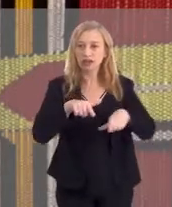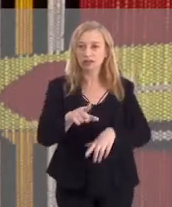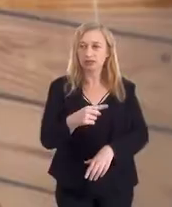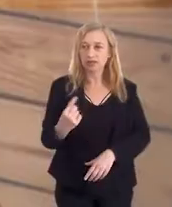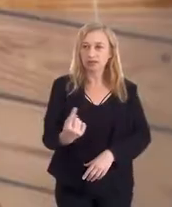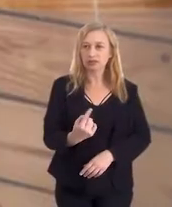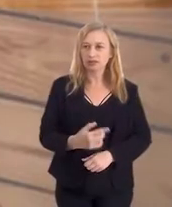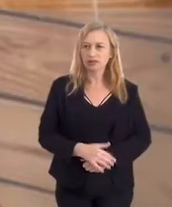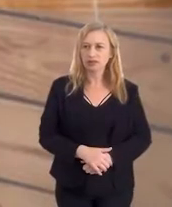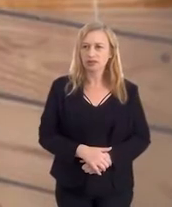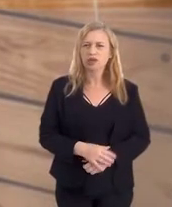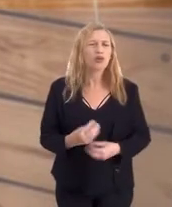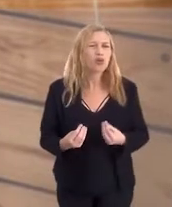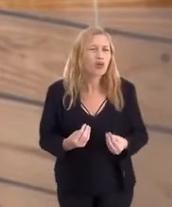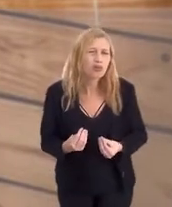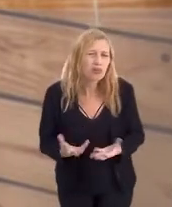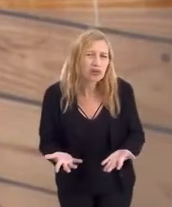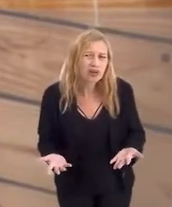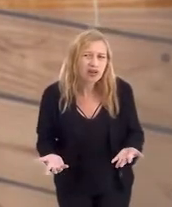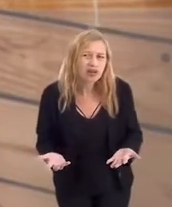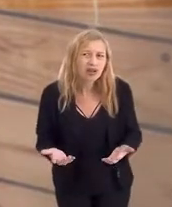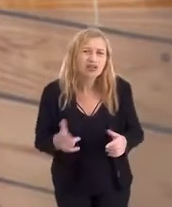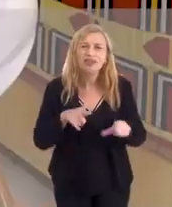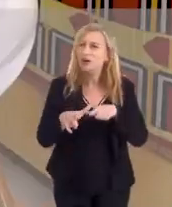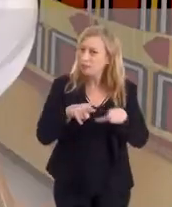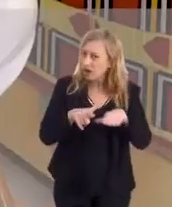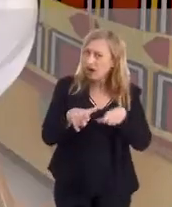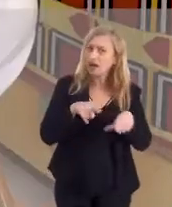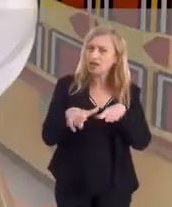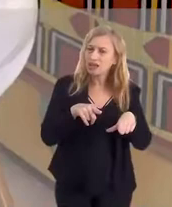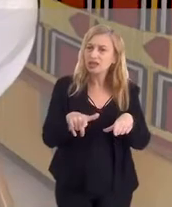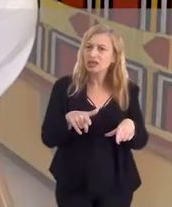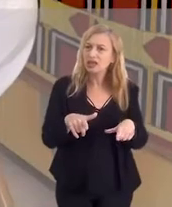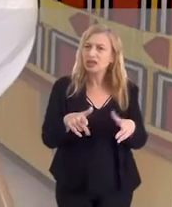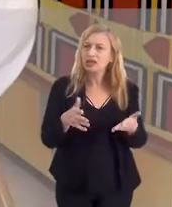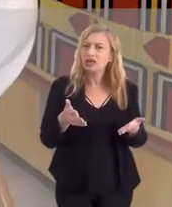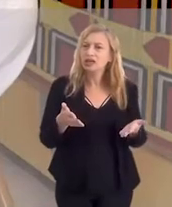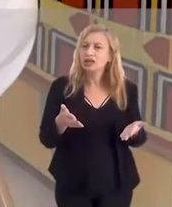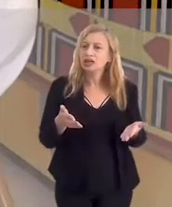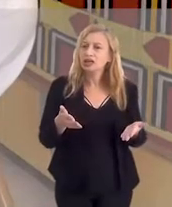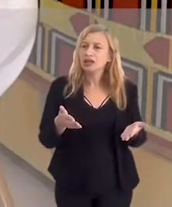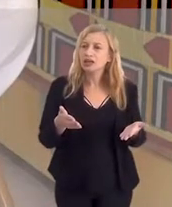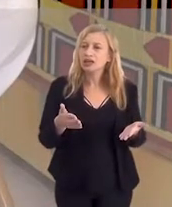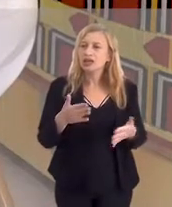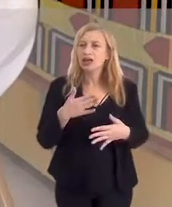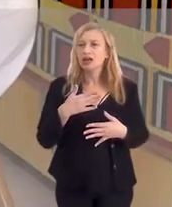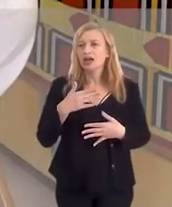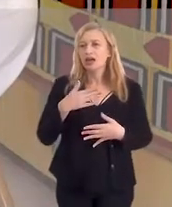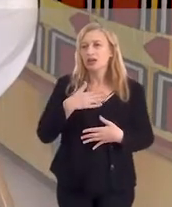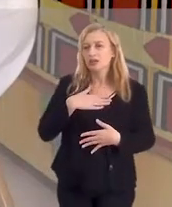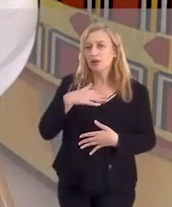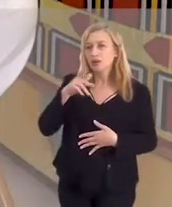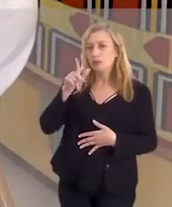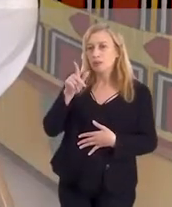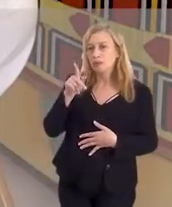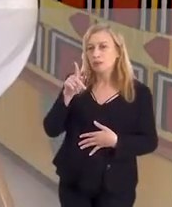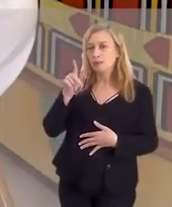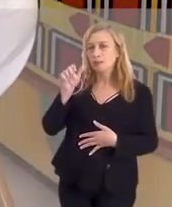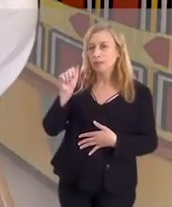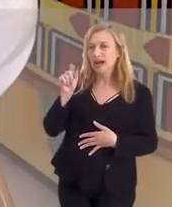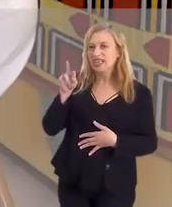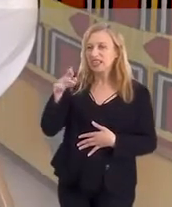trabalhando. Como assim? Ele trabalha, ele vai ser... Tipo, meu padrinho, ele